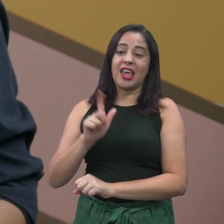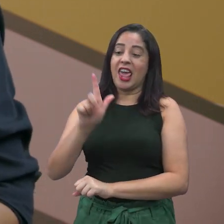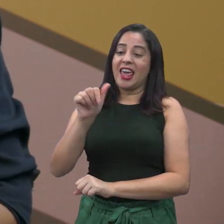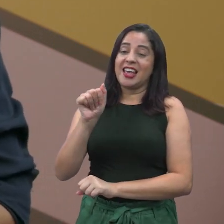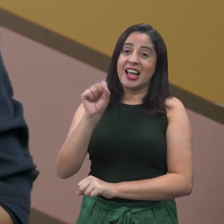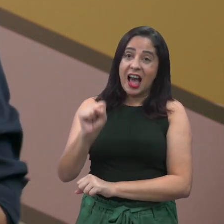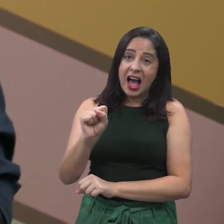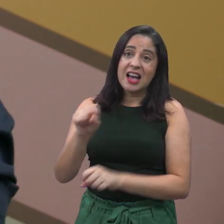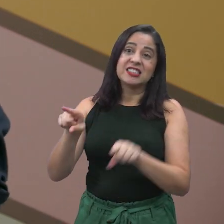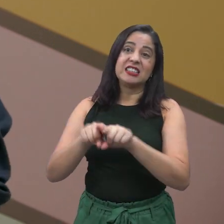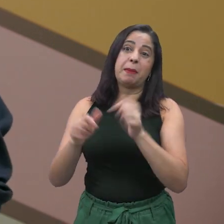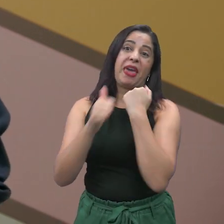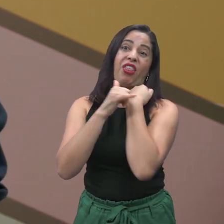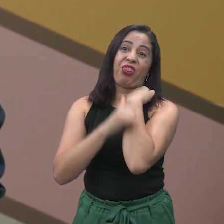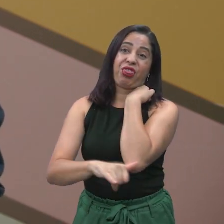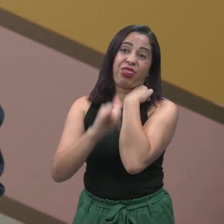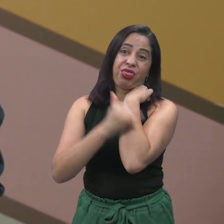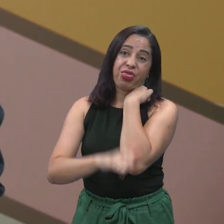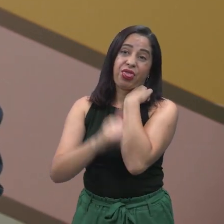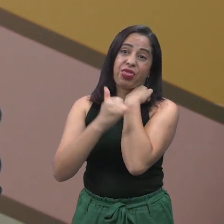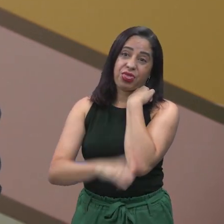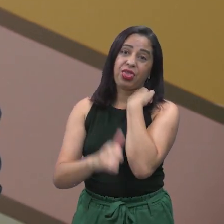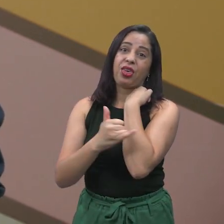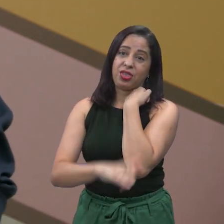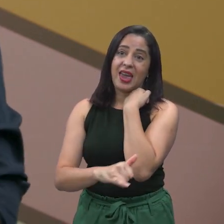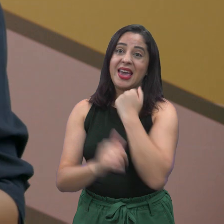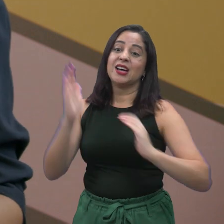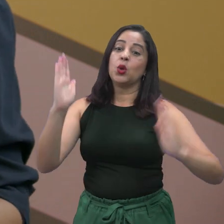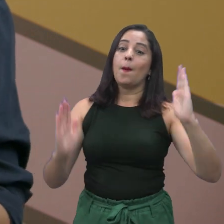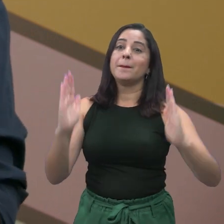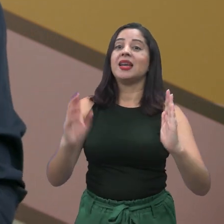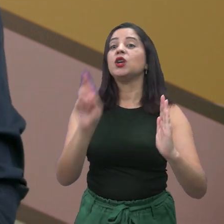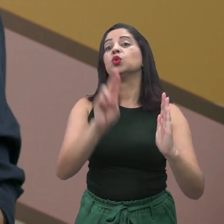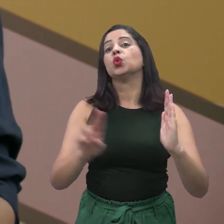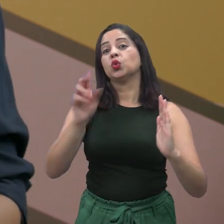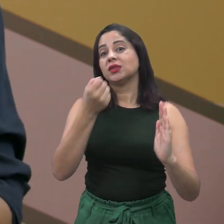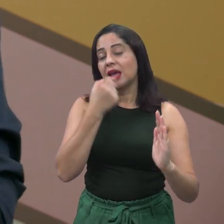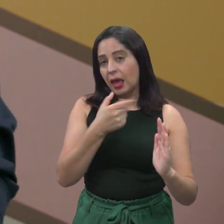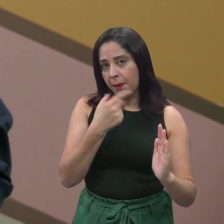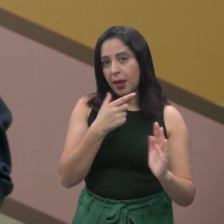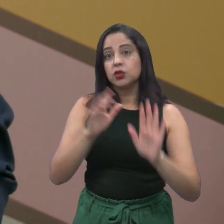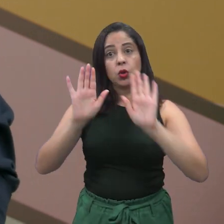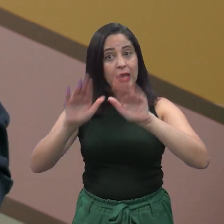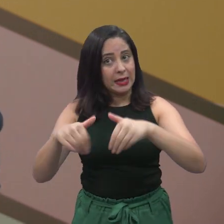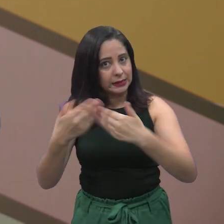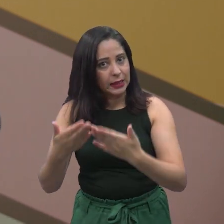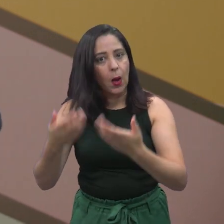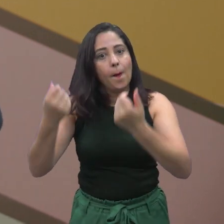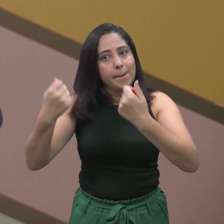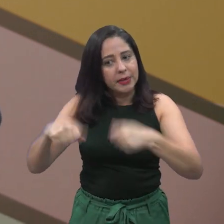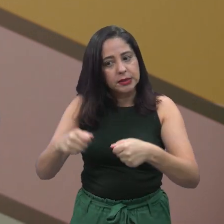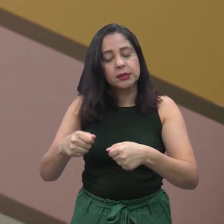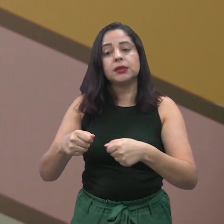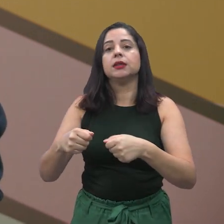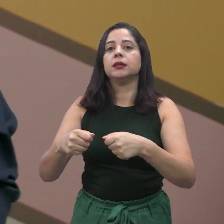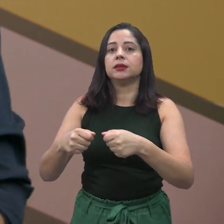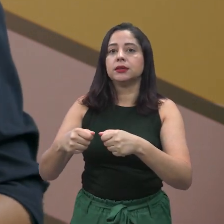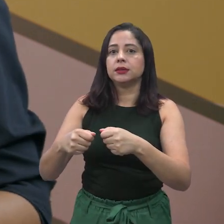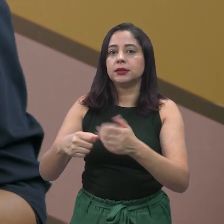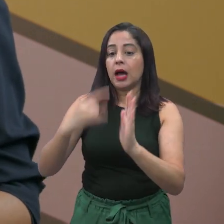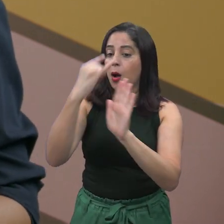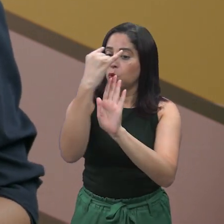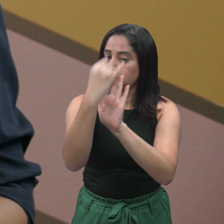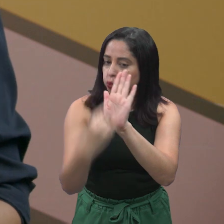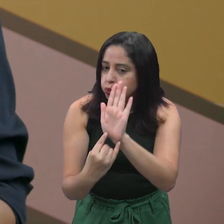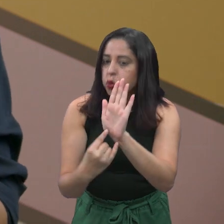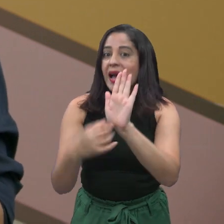a famosa diarreia durante o processo de uso de antibióticos. Então a gente tem que primeiro ver a dosagem correta e o tempo correto também, não usar